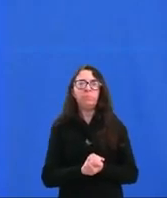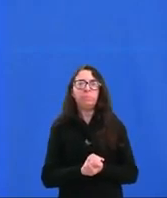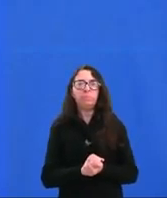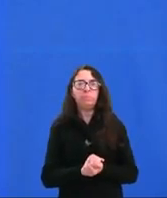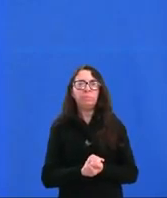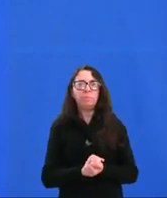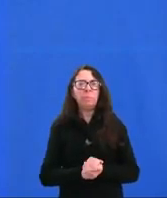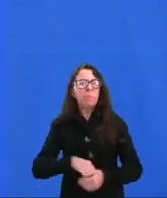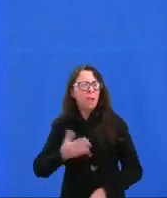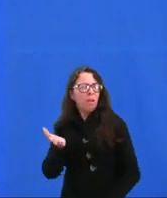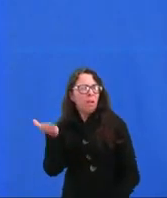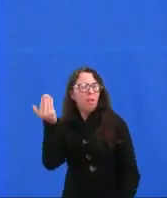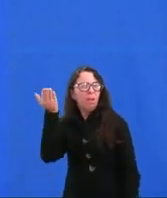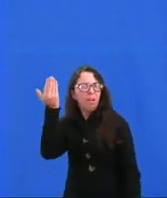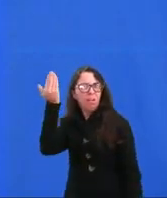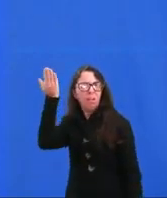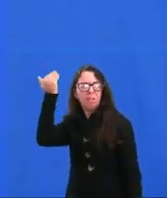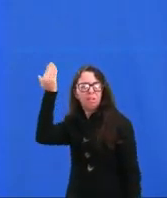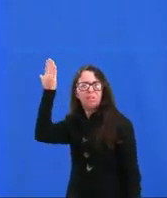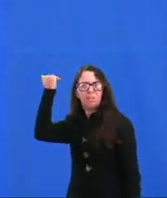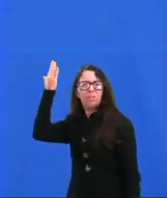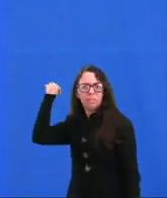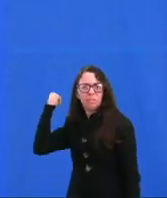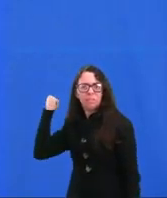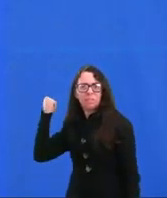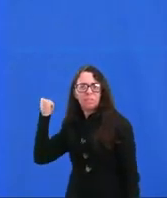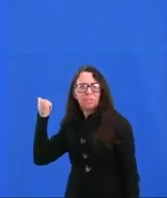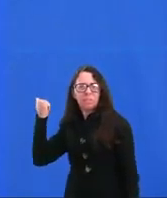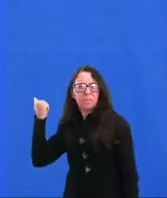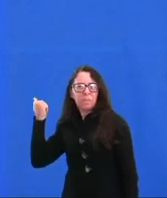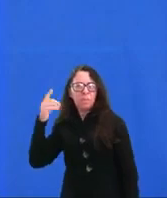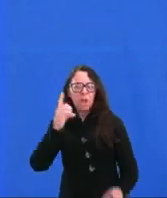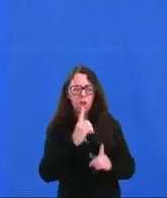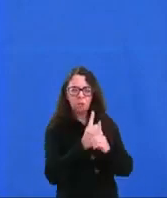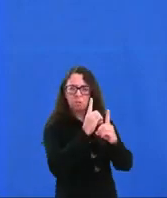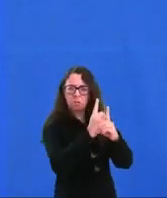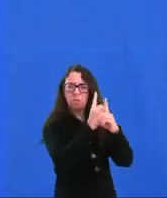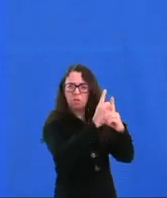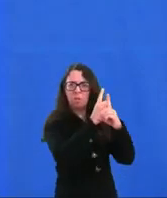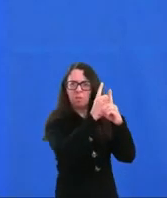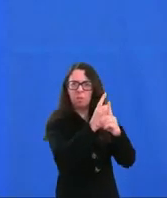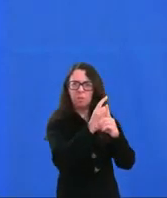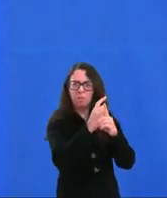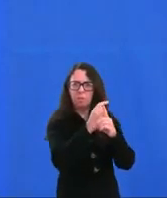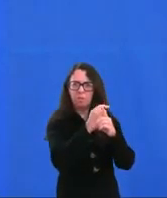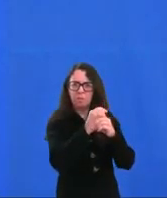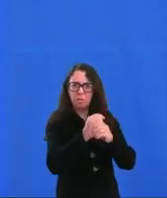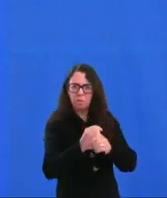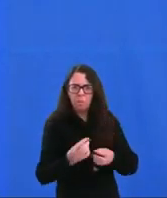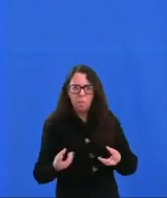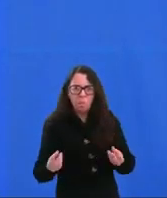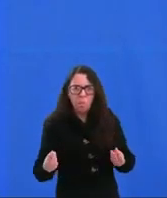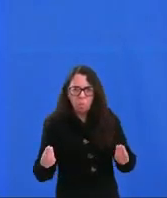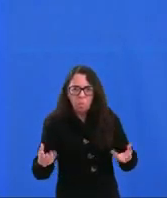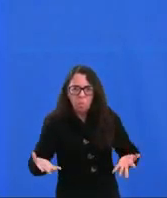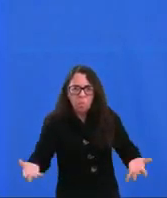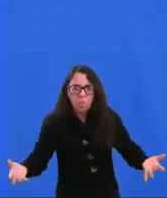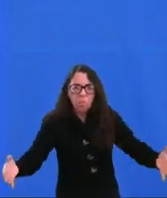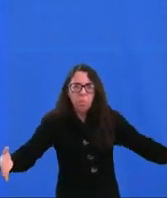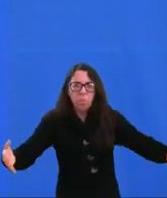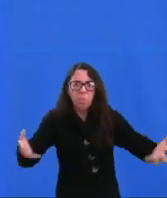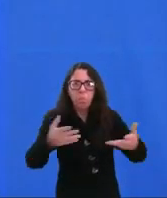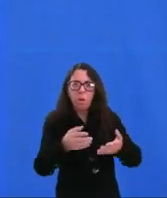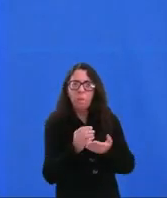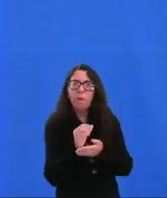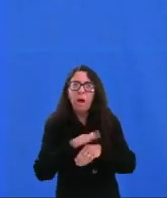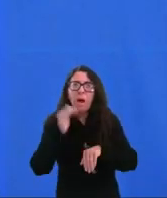dias, multiplicando-se o número dos discípulos, houve murmuração dos helenitas contra